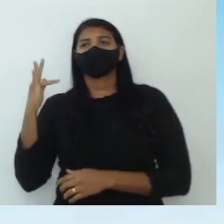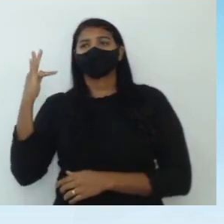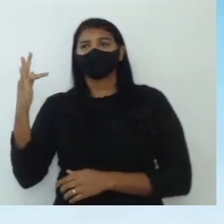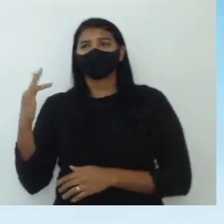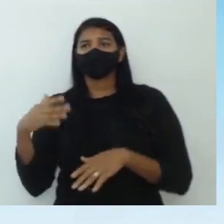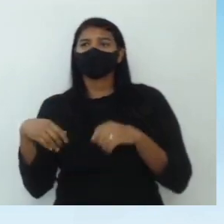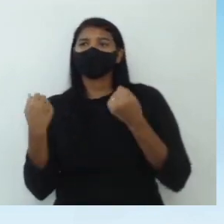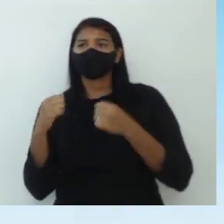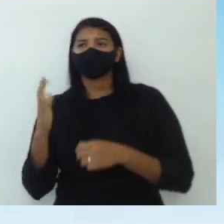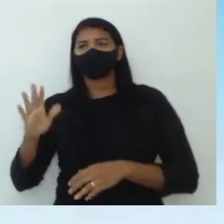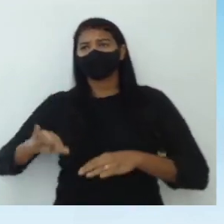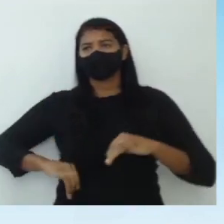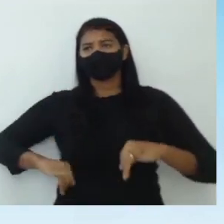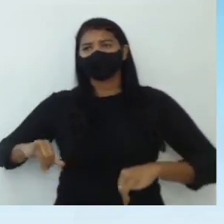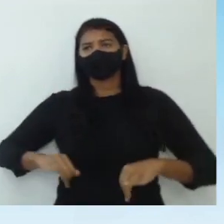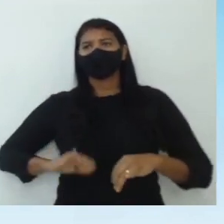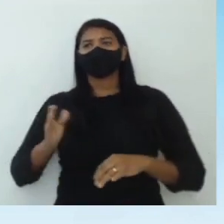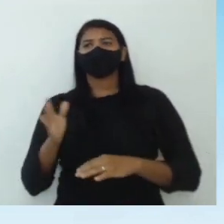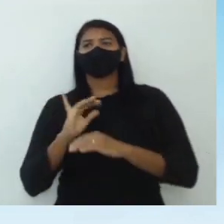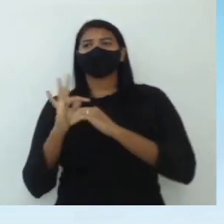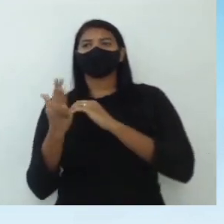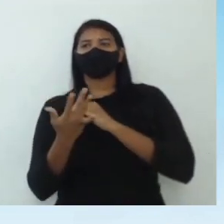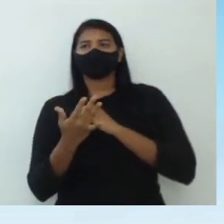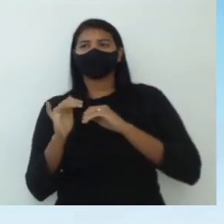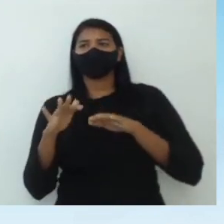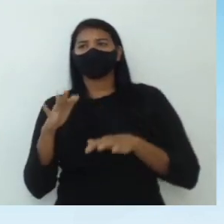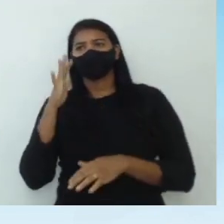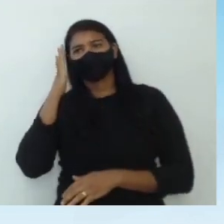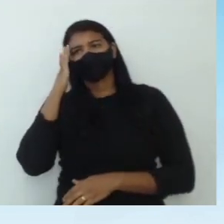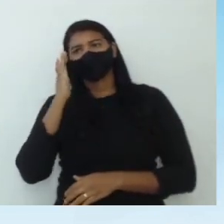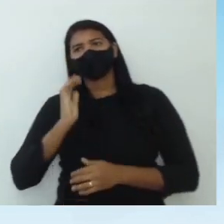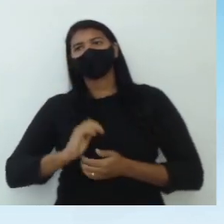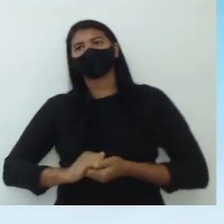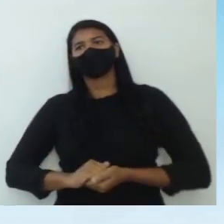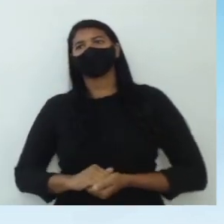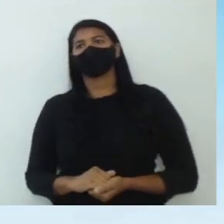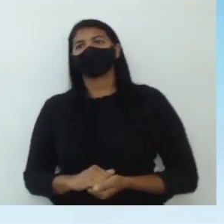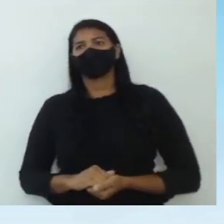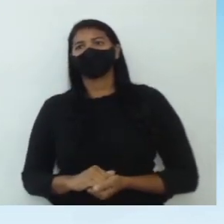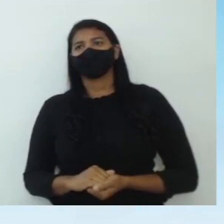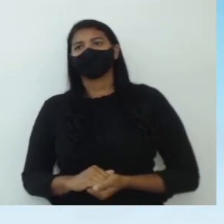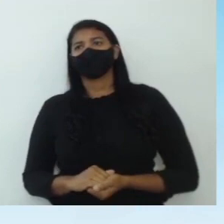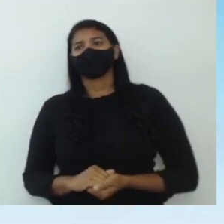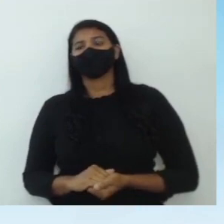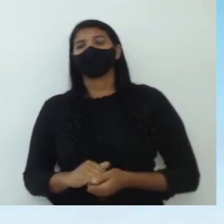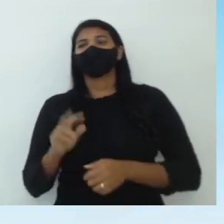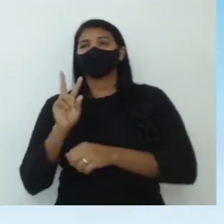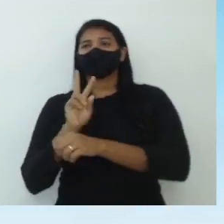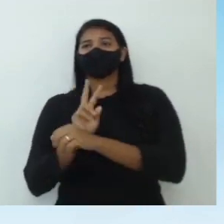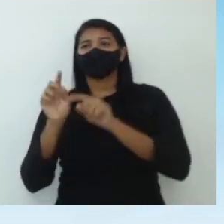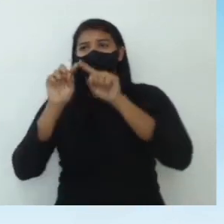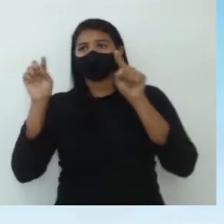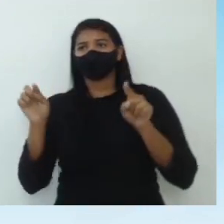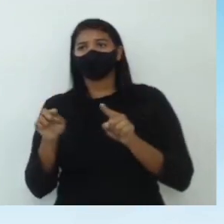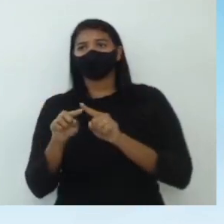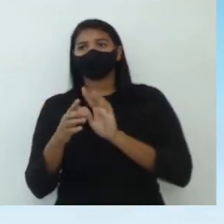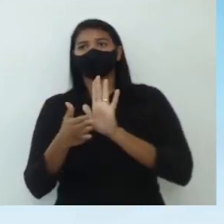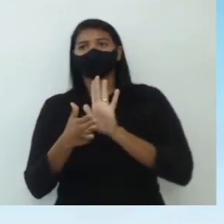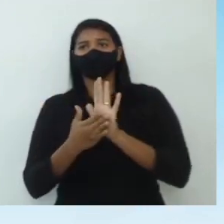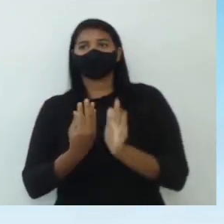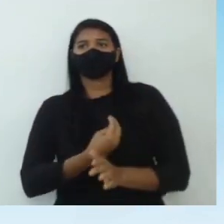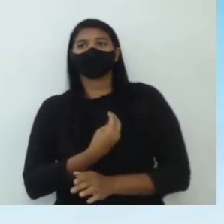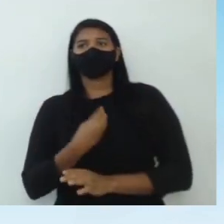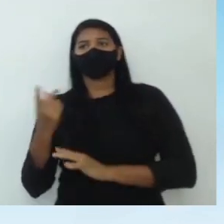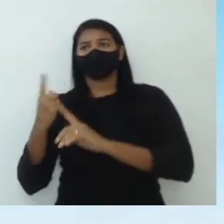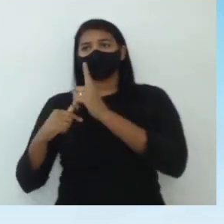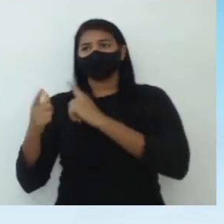Nós já sofremos demais com a Covid-19, né? Exatamente. E em se tratando de projeto de vida, né, pensar em cuidar da economia e